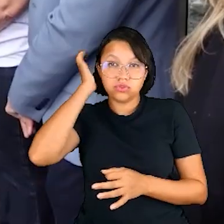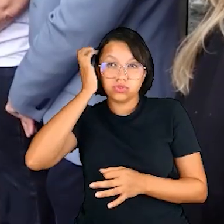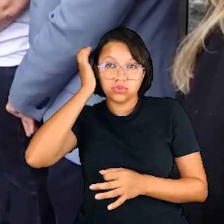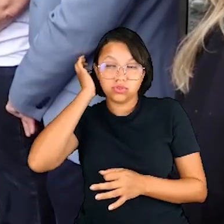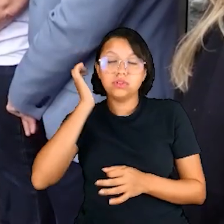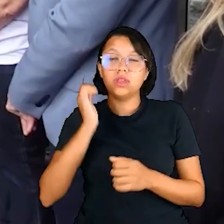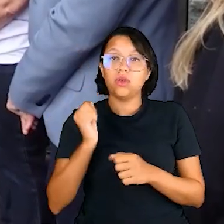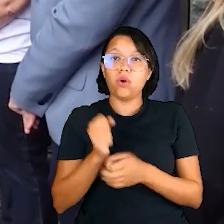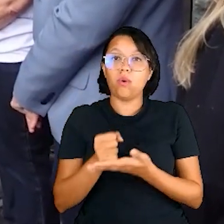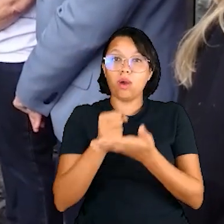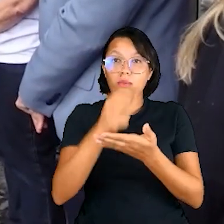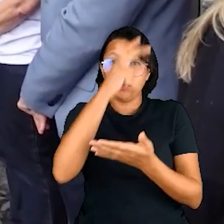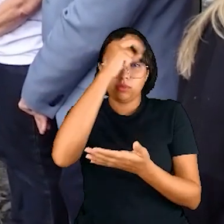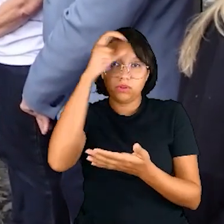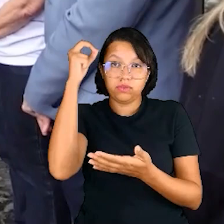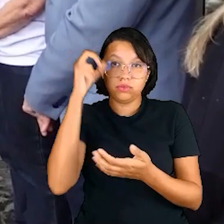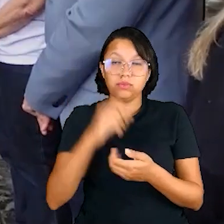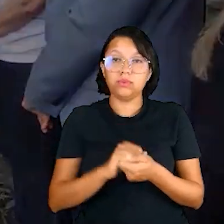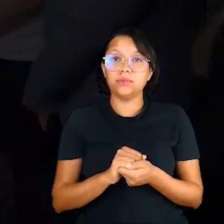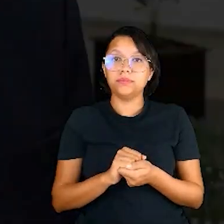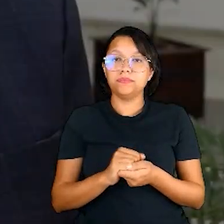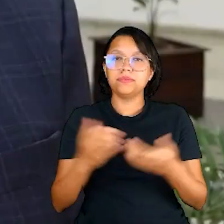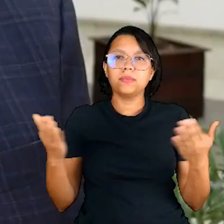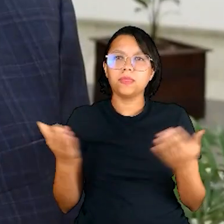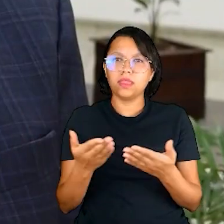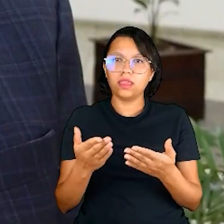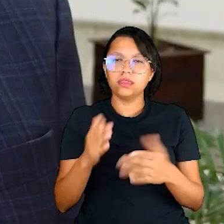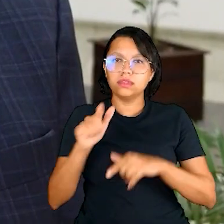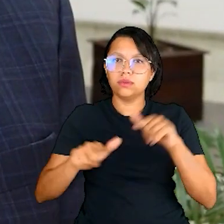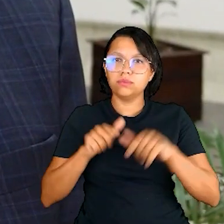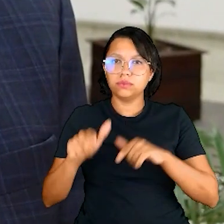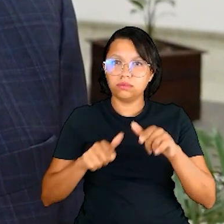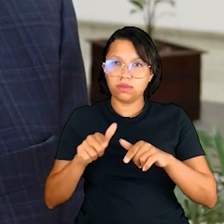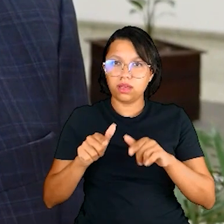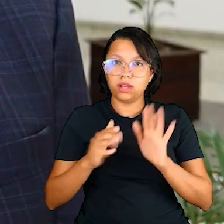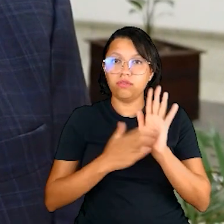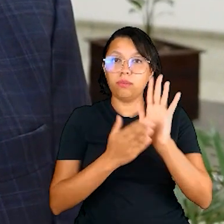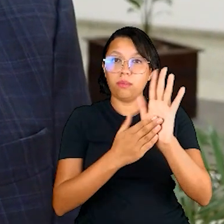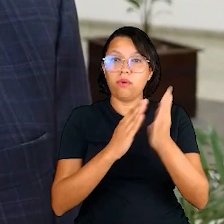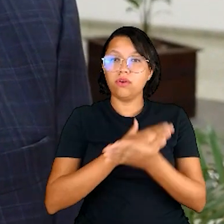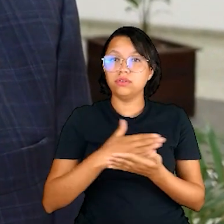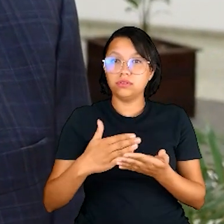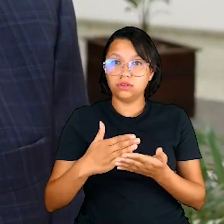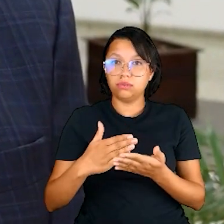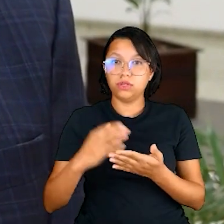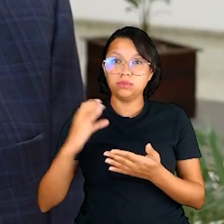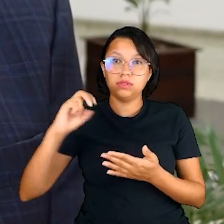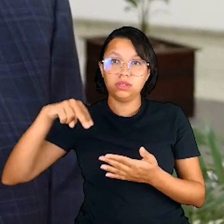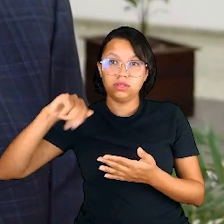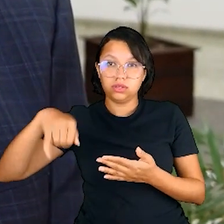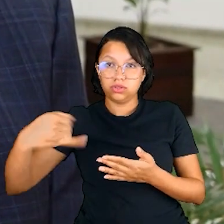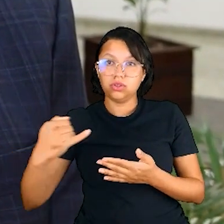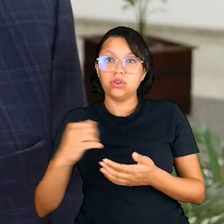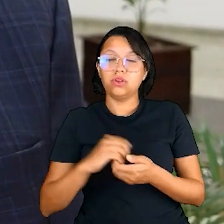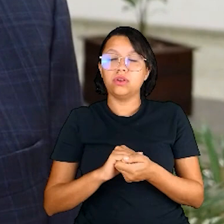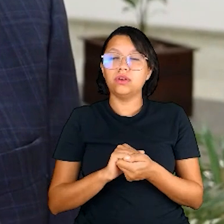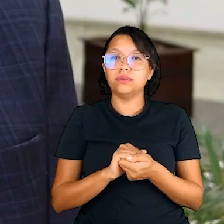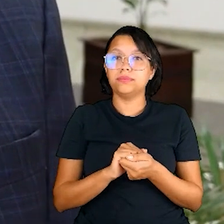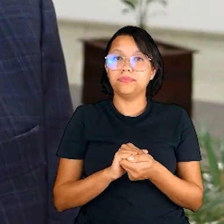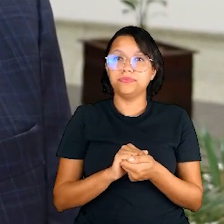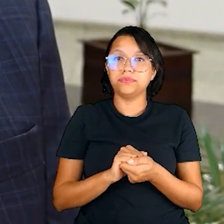Santo André, com o apoio da Prefeitura. Essa é uma ação que foi proposta inicialmente pelo Conselho Nacional de